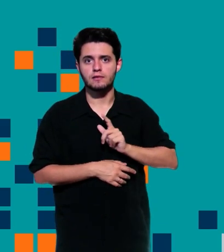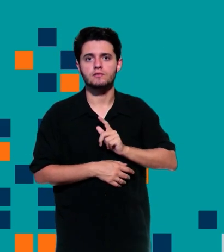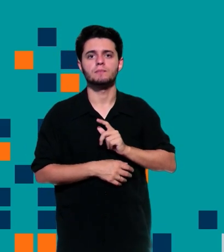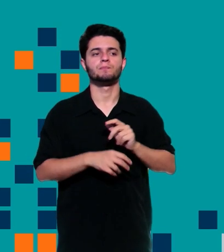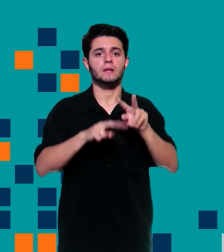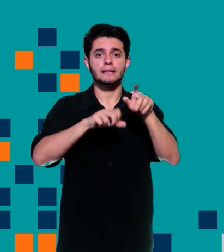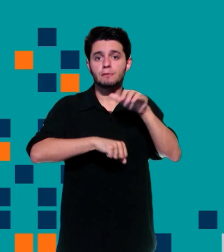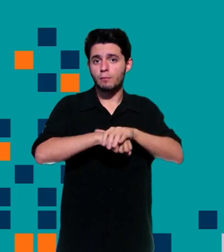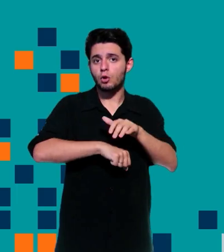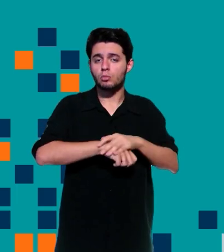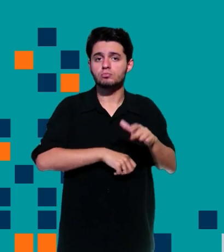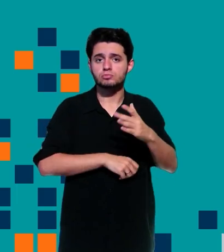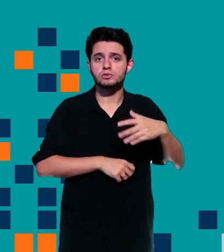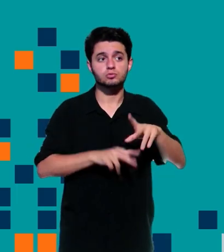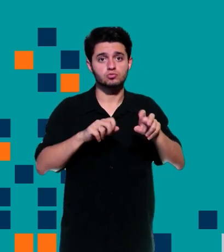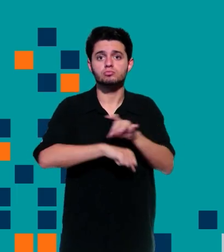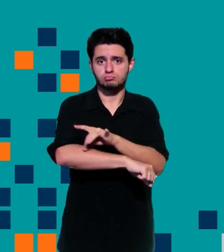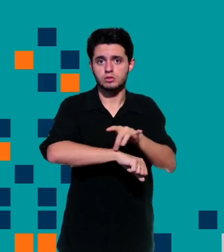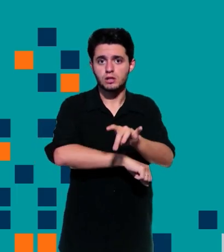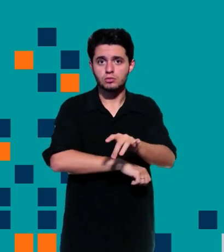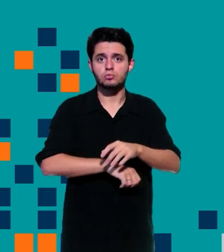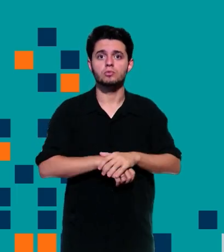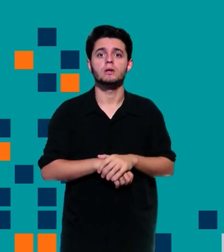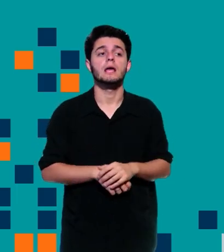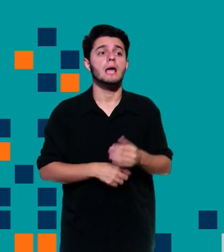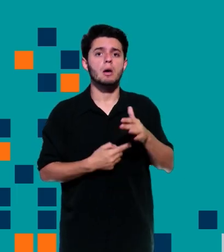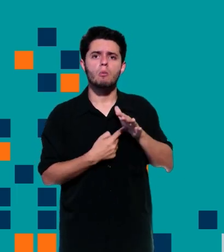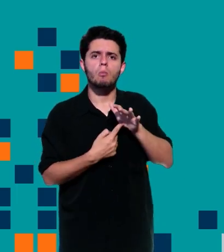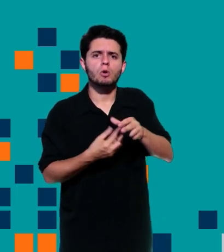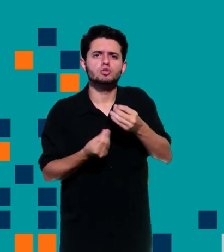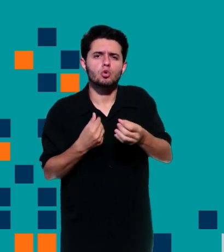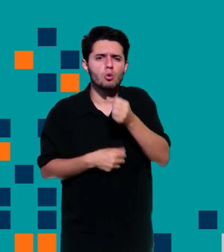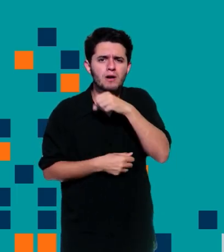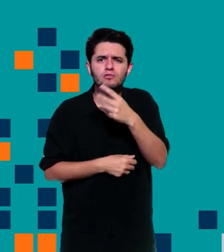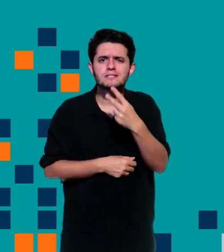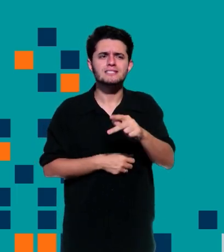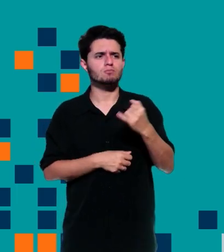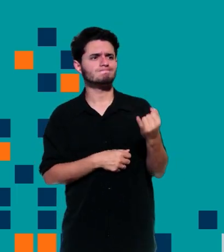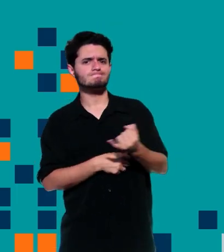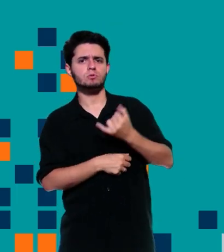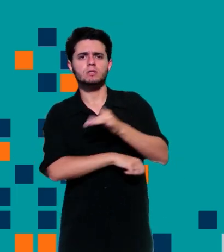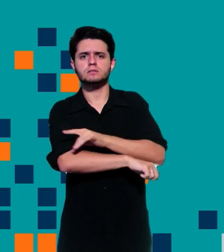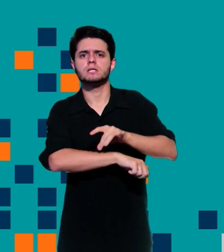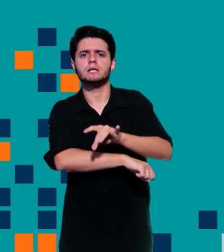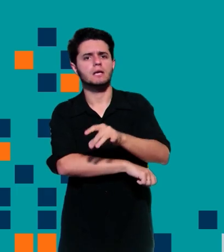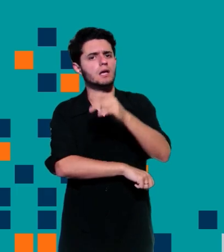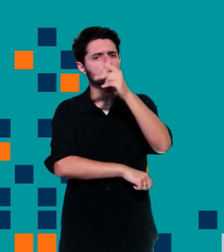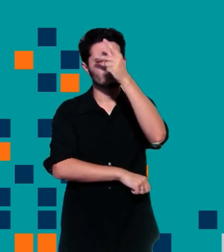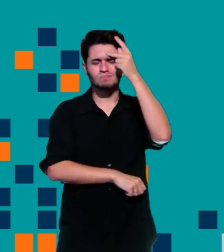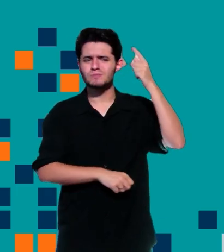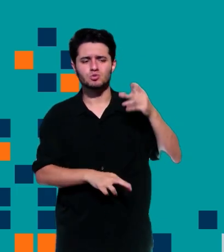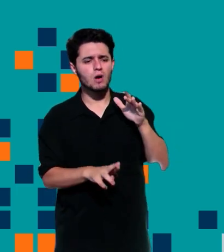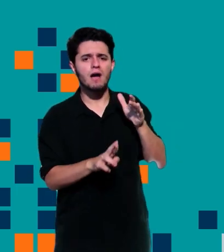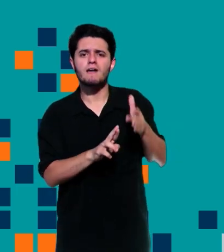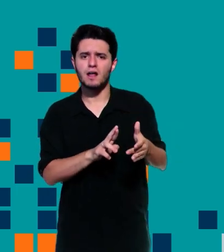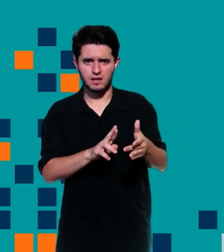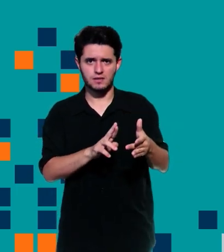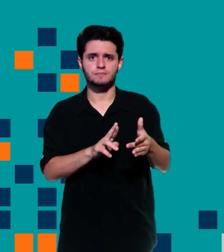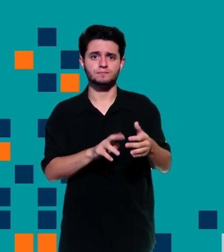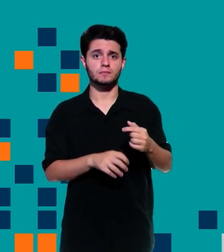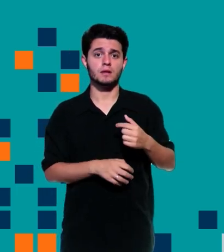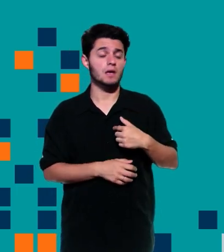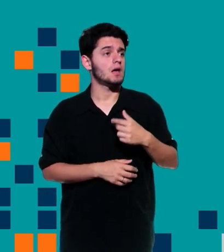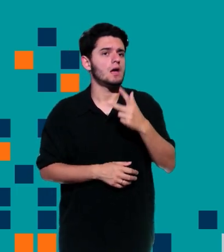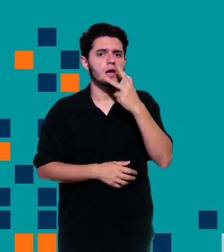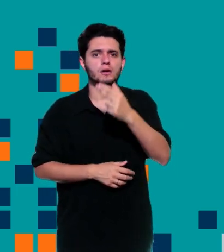acho que isso mostra, né, o grande arquiteto que foi, e como os arquitetos e profissionais do meio podem